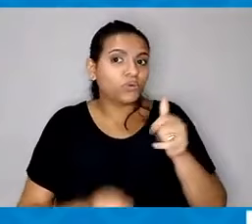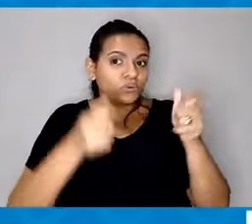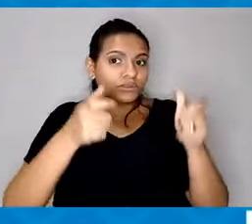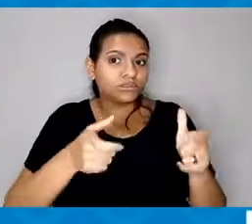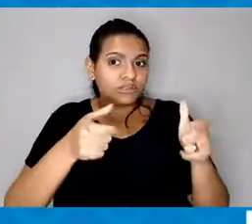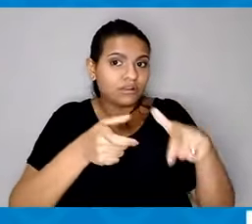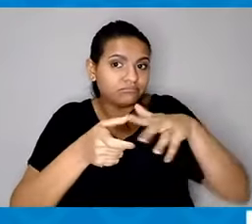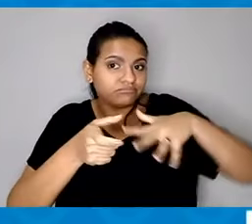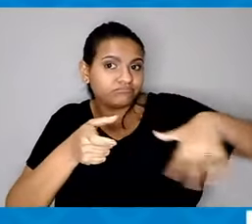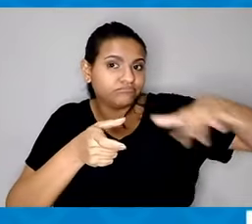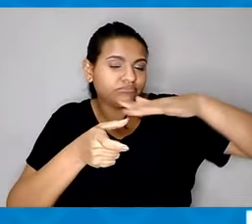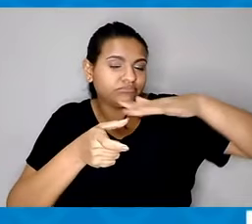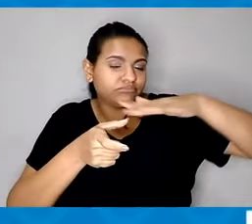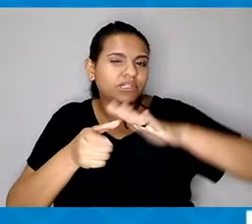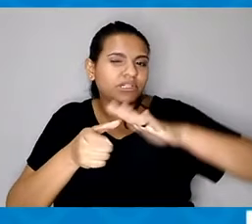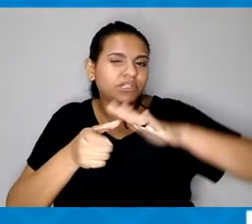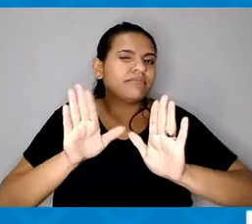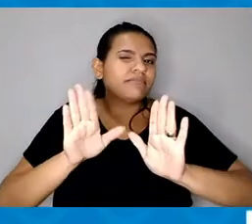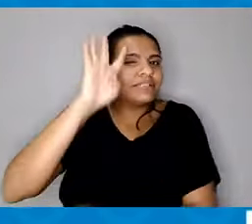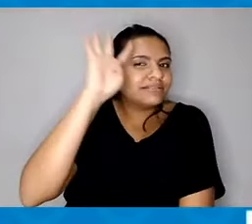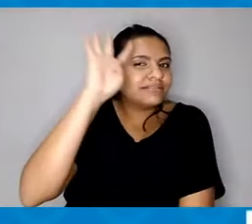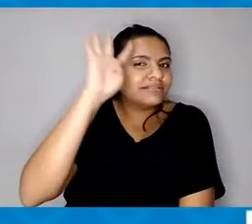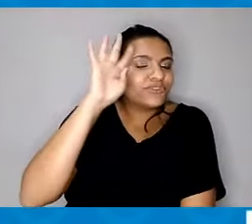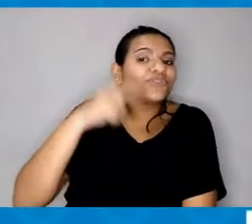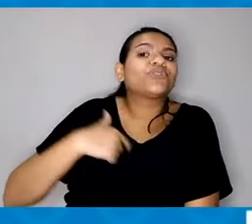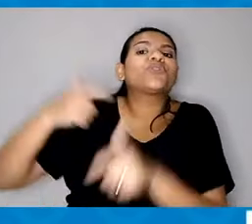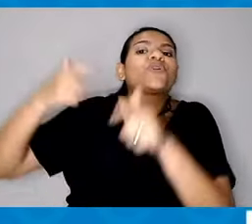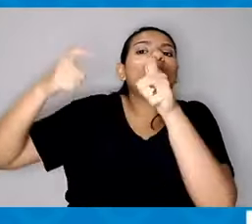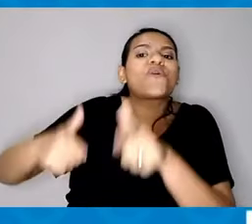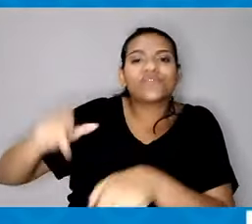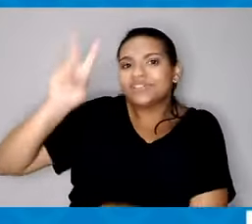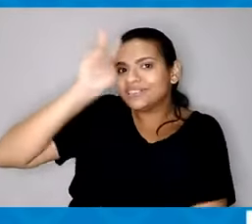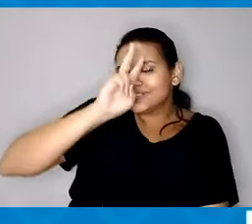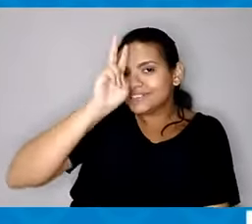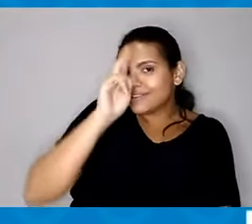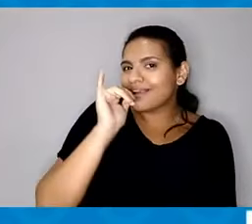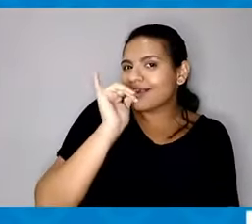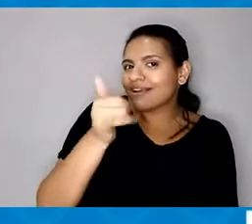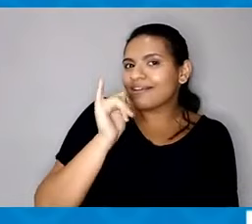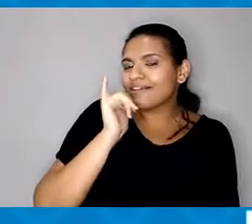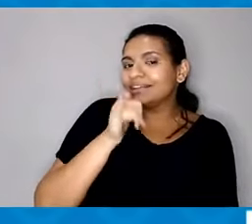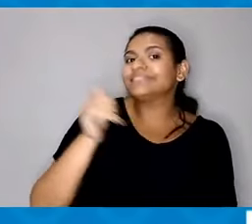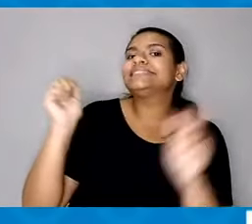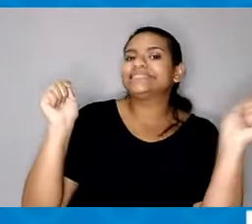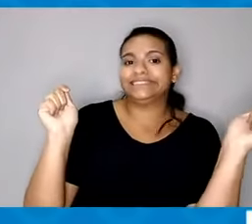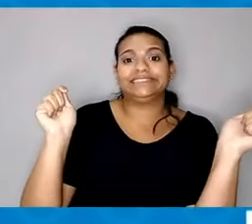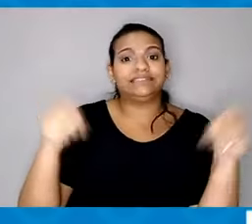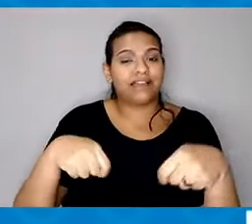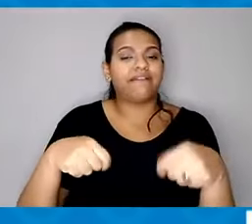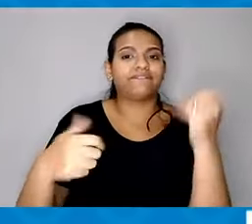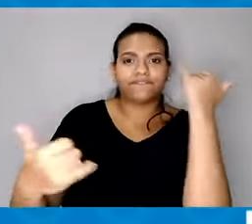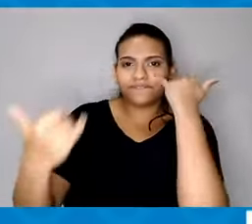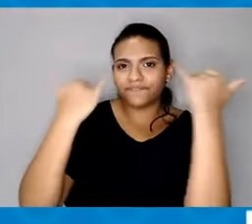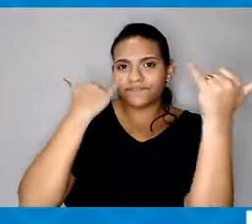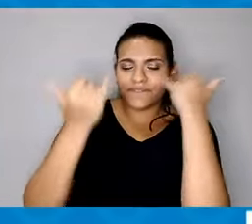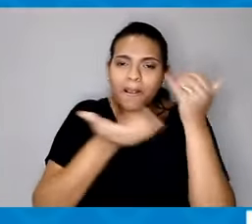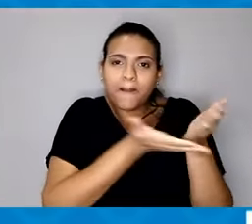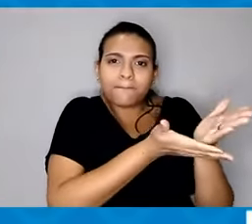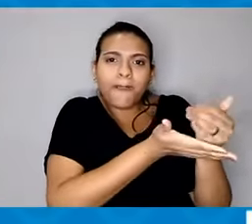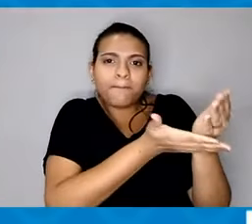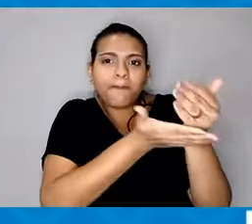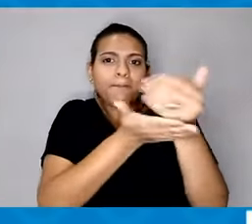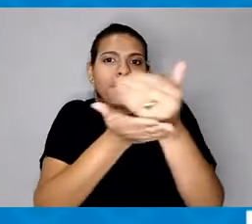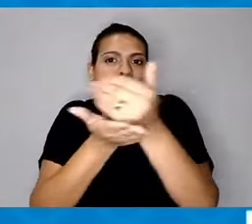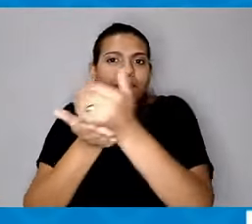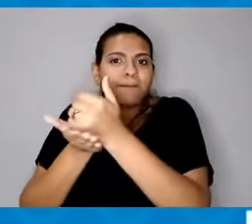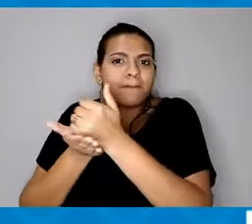rede onde eu posso fazer essa contação de histórias e, ao mesmo tempo, poder coletar dados sobre as pessoas